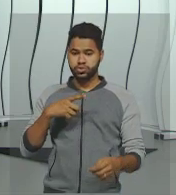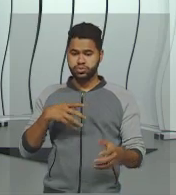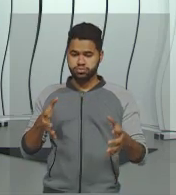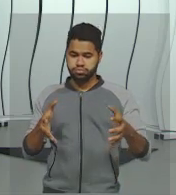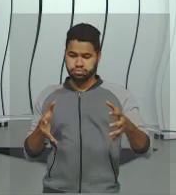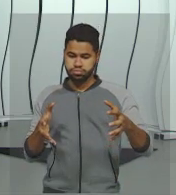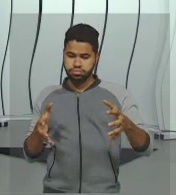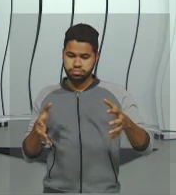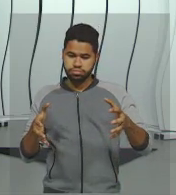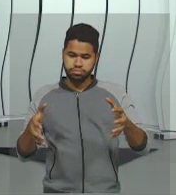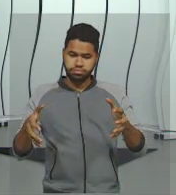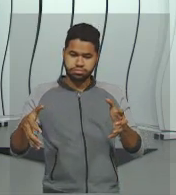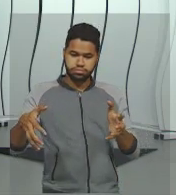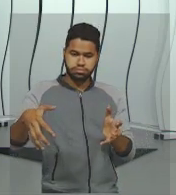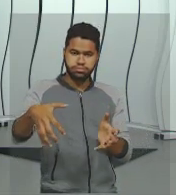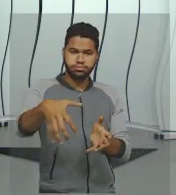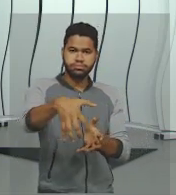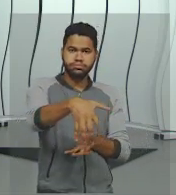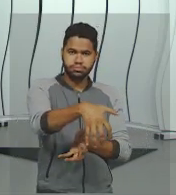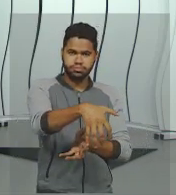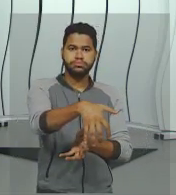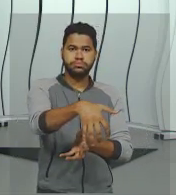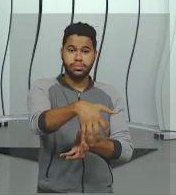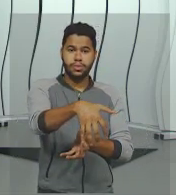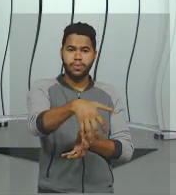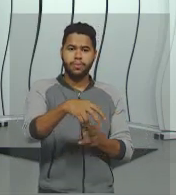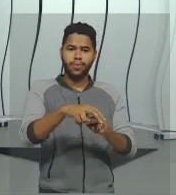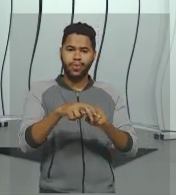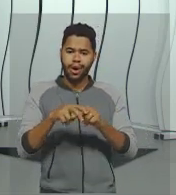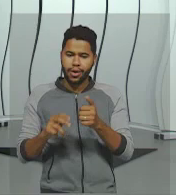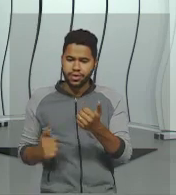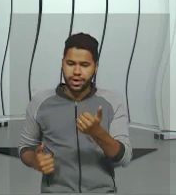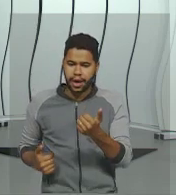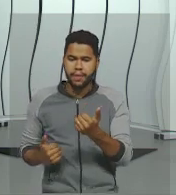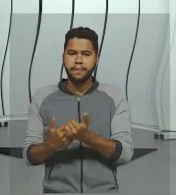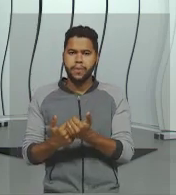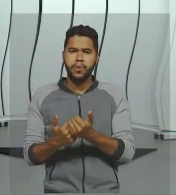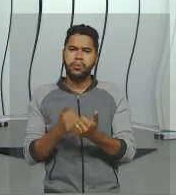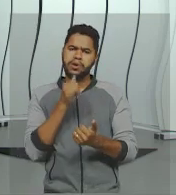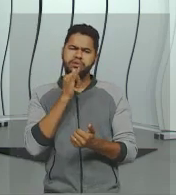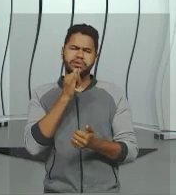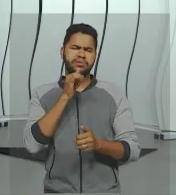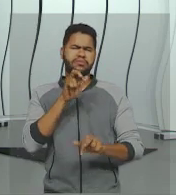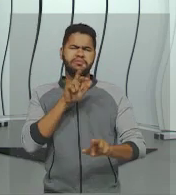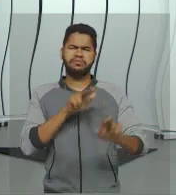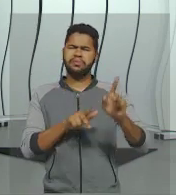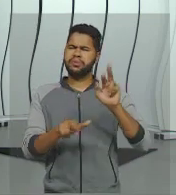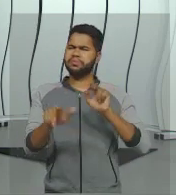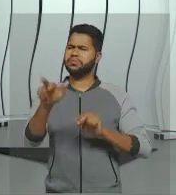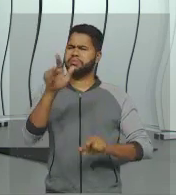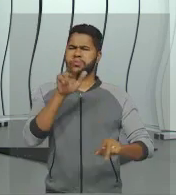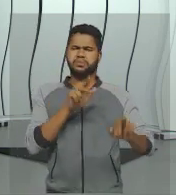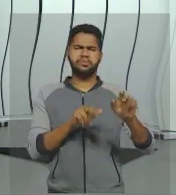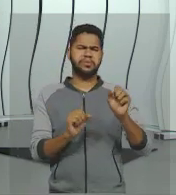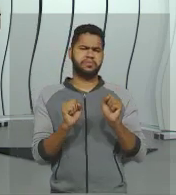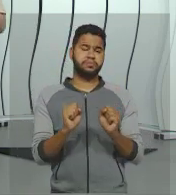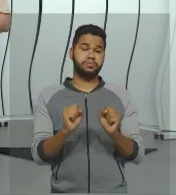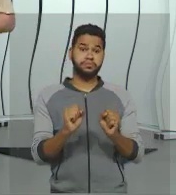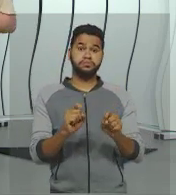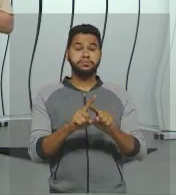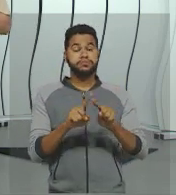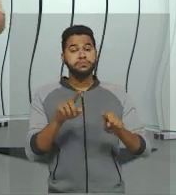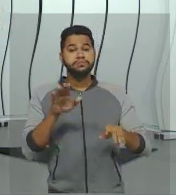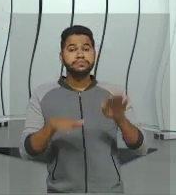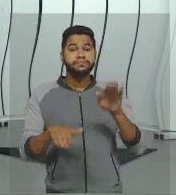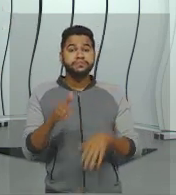partir de um ponto de apoio. Esse ponto de apoio pode ser das mais variadas configurações, mas